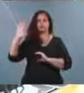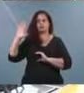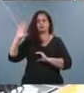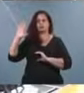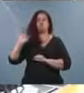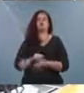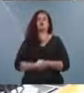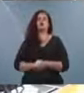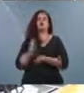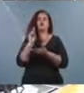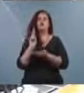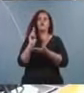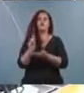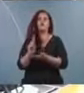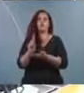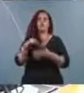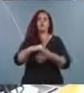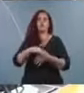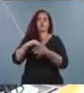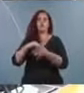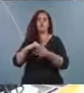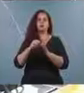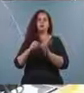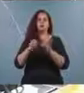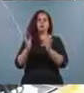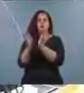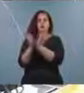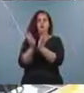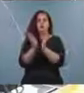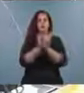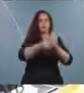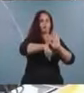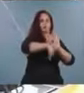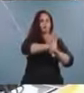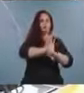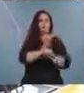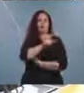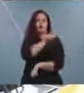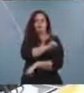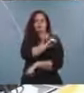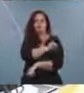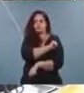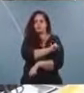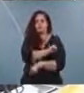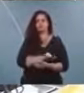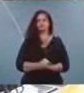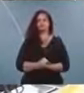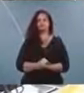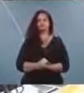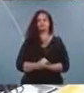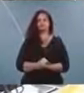apresentou junto a líderes de facções criminosas do Rio de Janeiro, por tudo isso se faz necessário a atuação